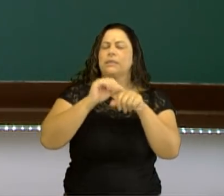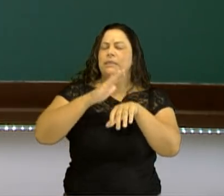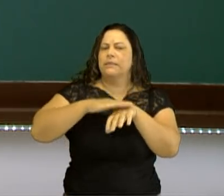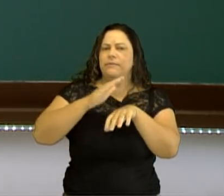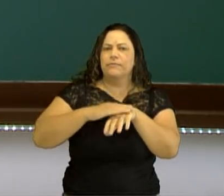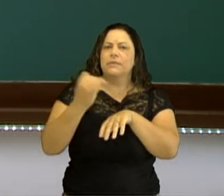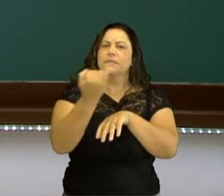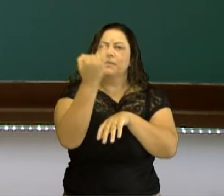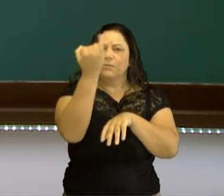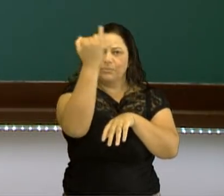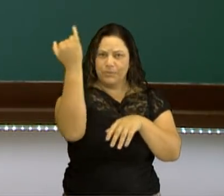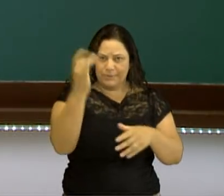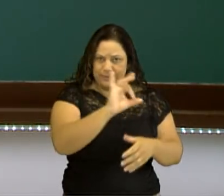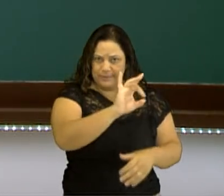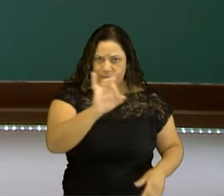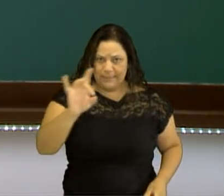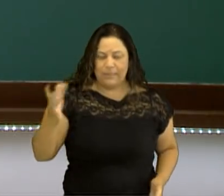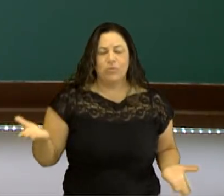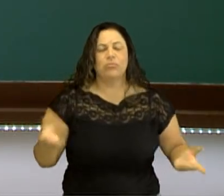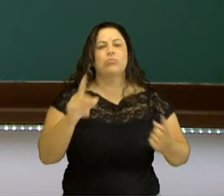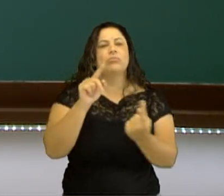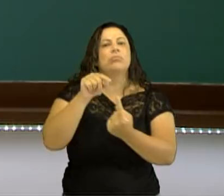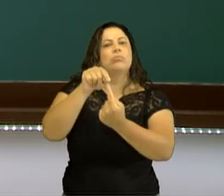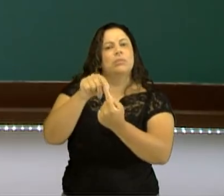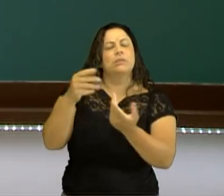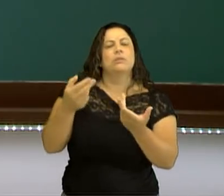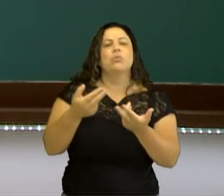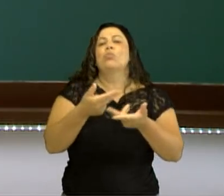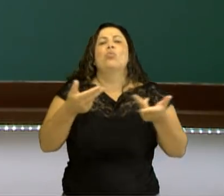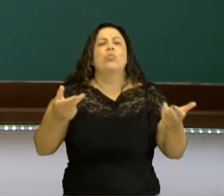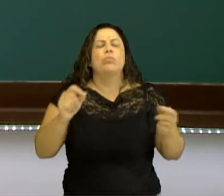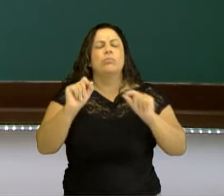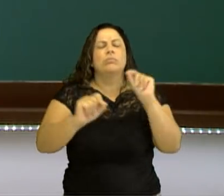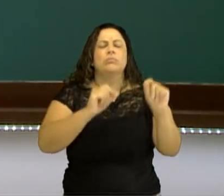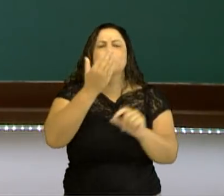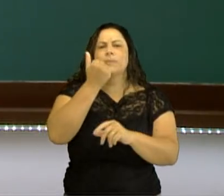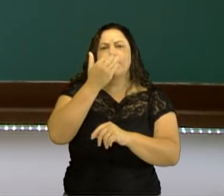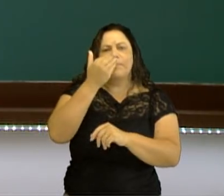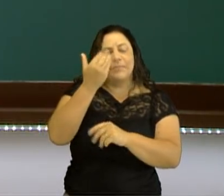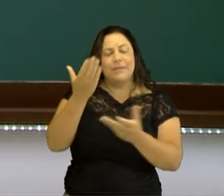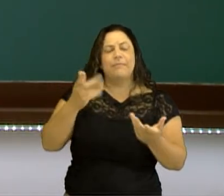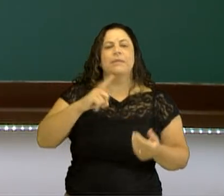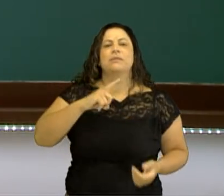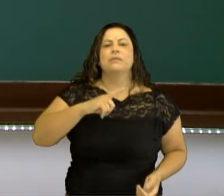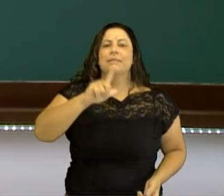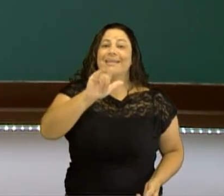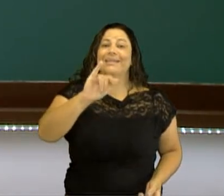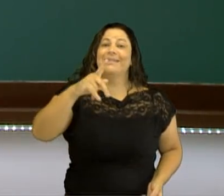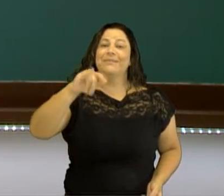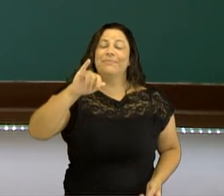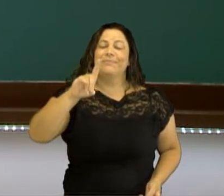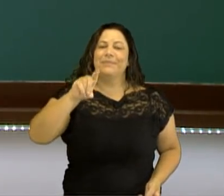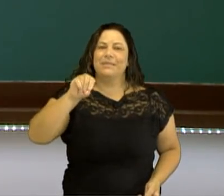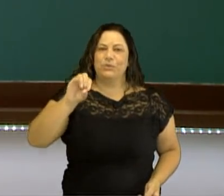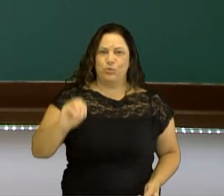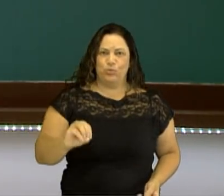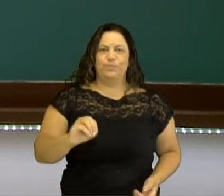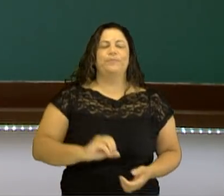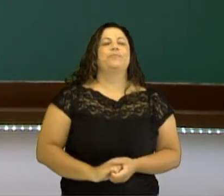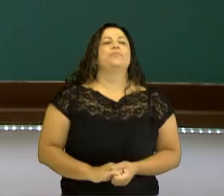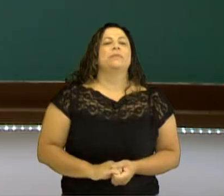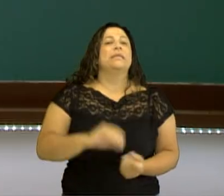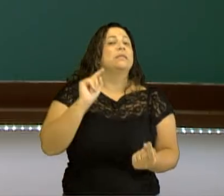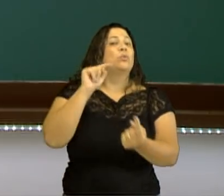importância deles. Identificar quais são os alimentos ricos em lipídios. Esses são os objetivos para esta